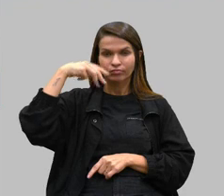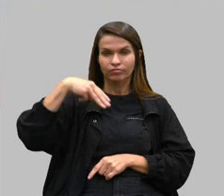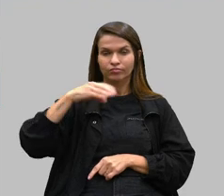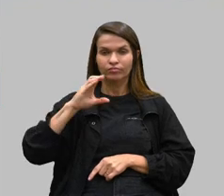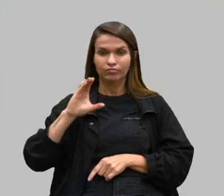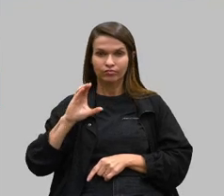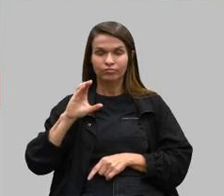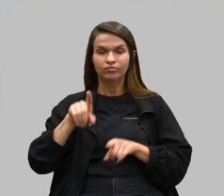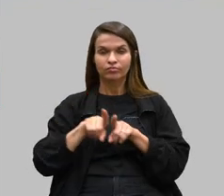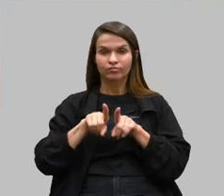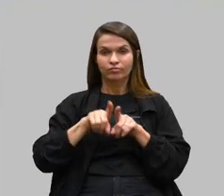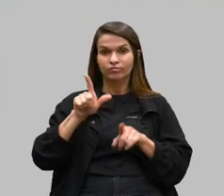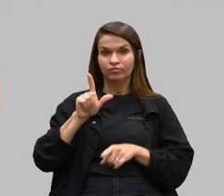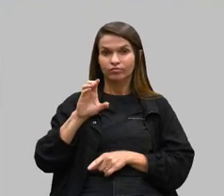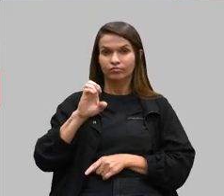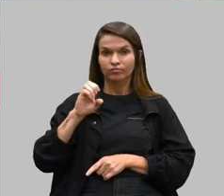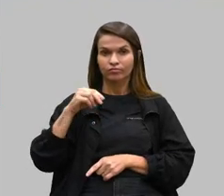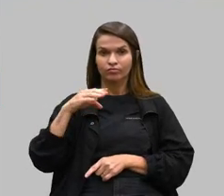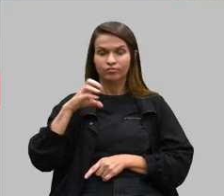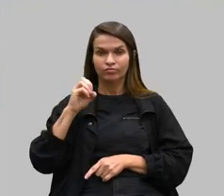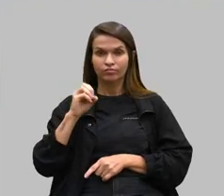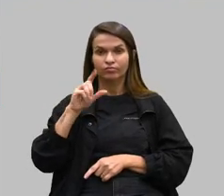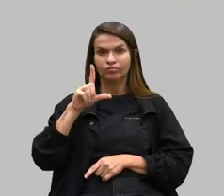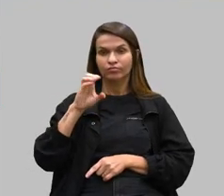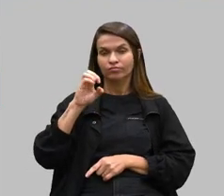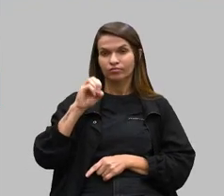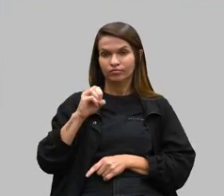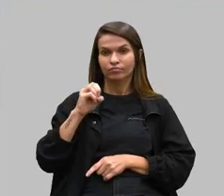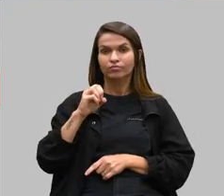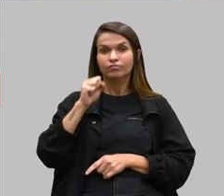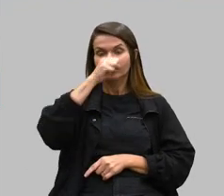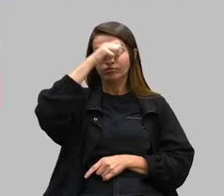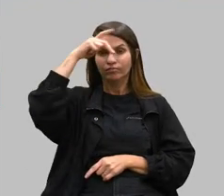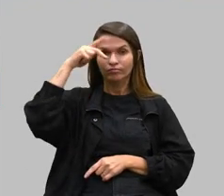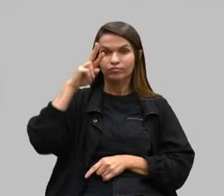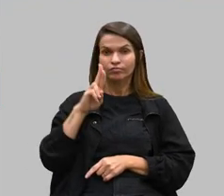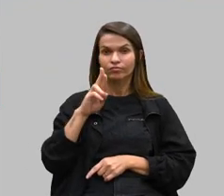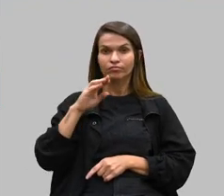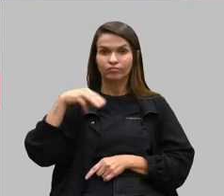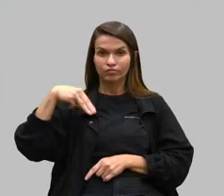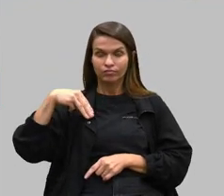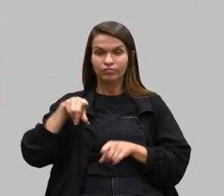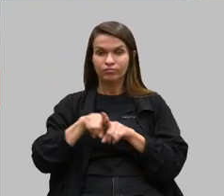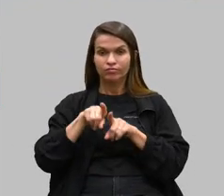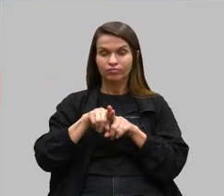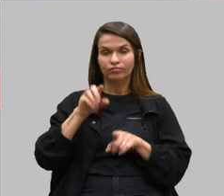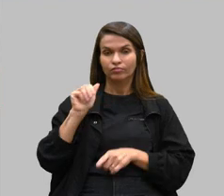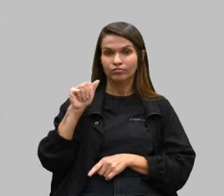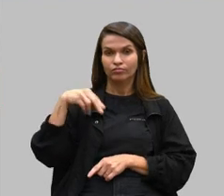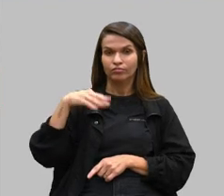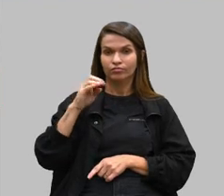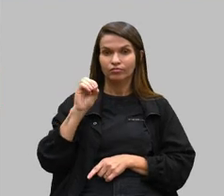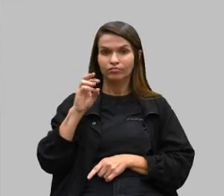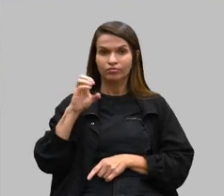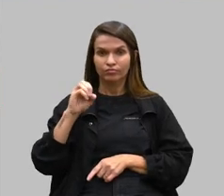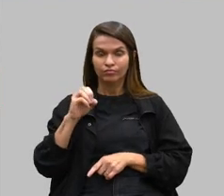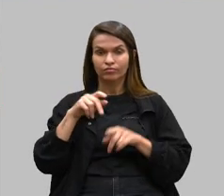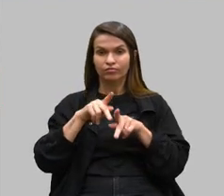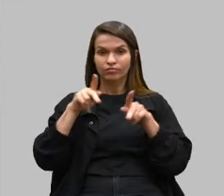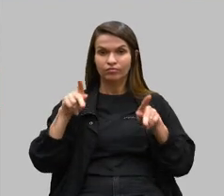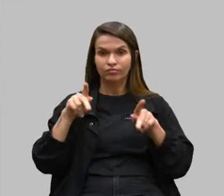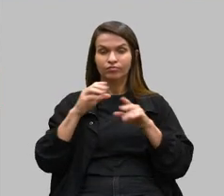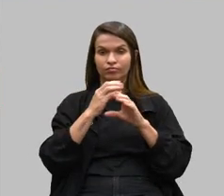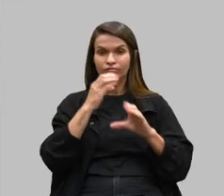Lucena Léo prefeito de Rio Manso também Antônio Augusto Moreira de Faria professor de